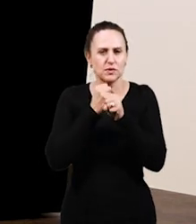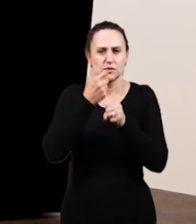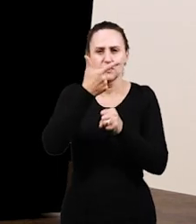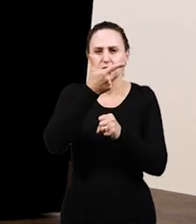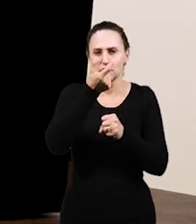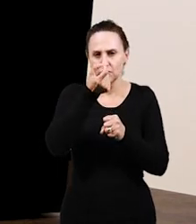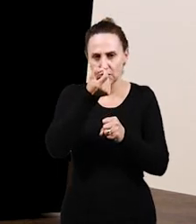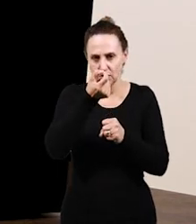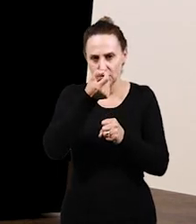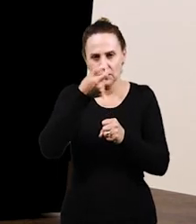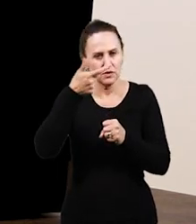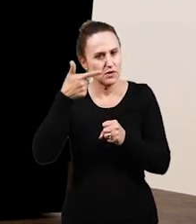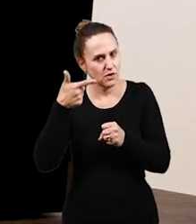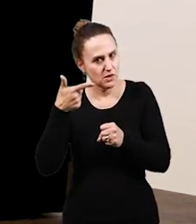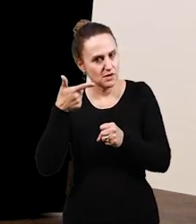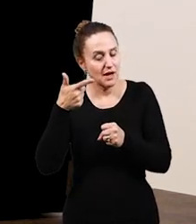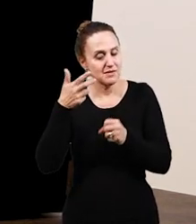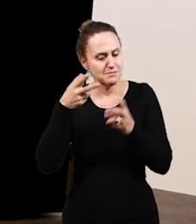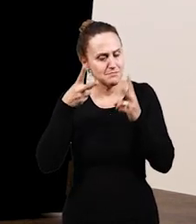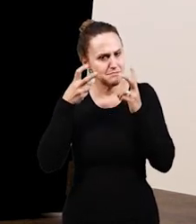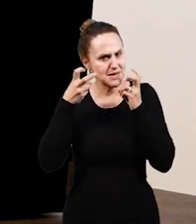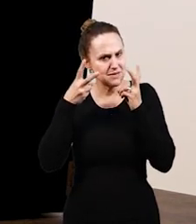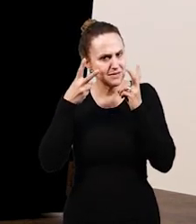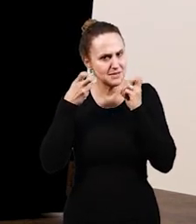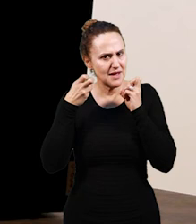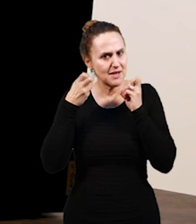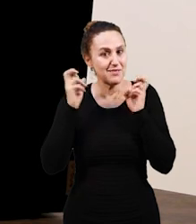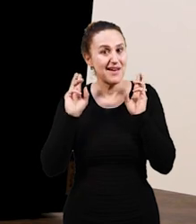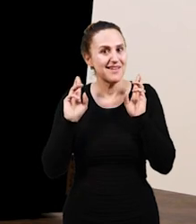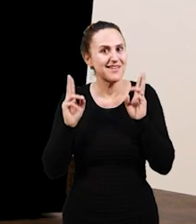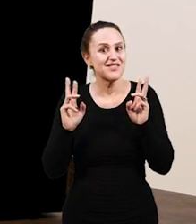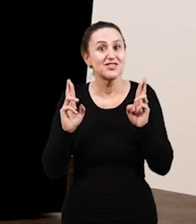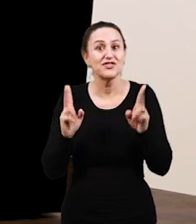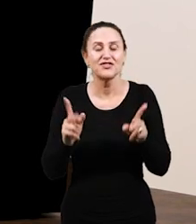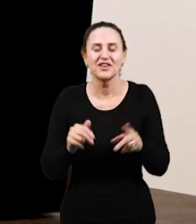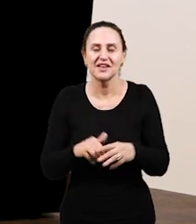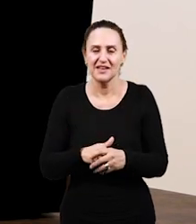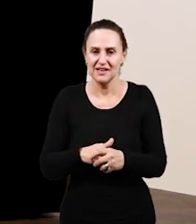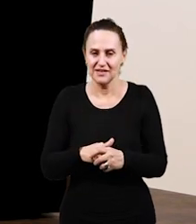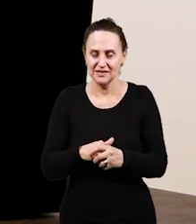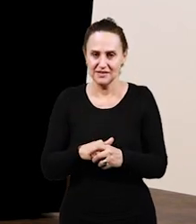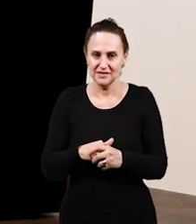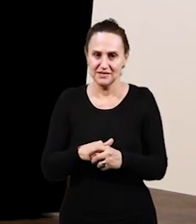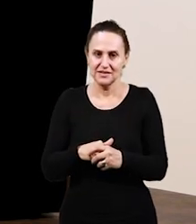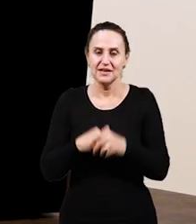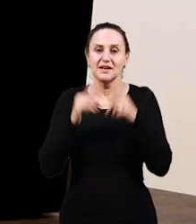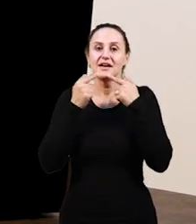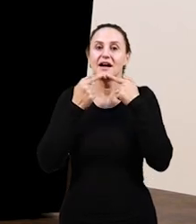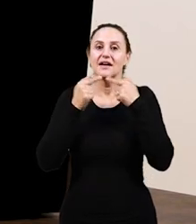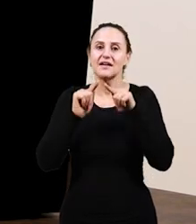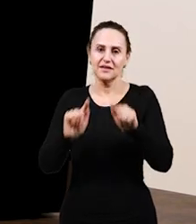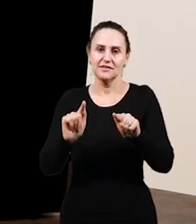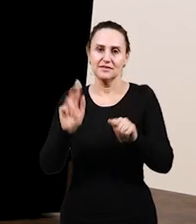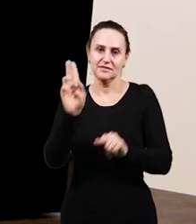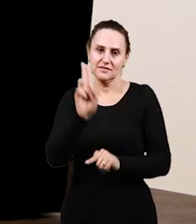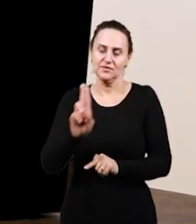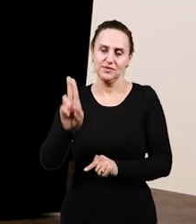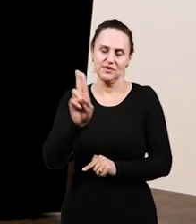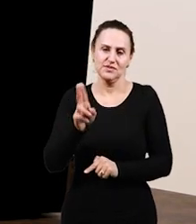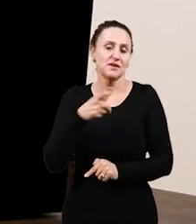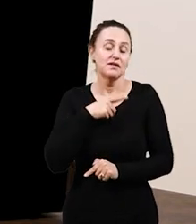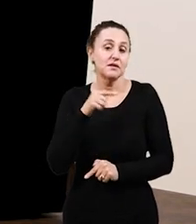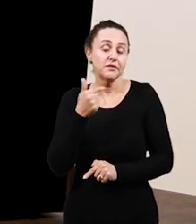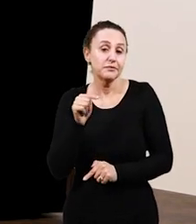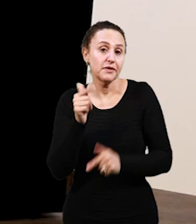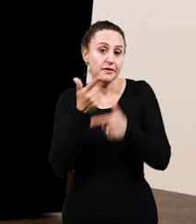engano E aí é a já diferença básica quando a gente olha para uma gramática de usos é que não